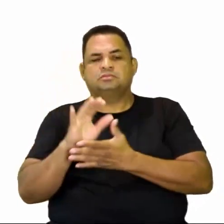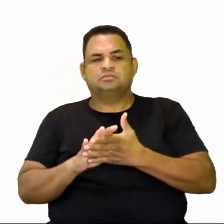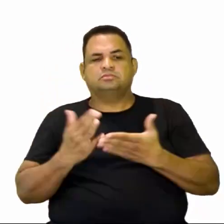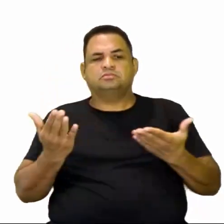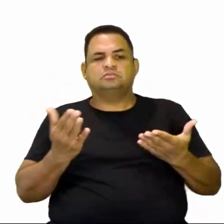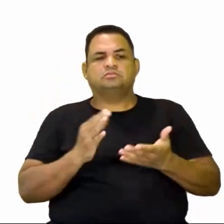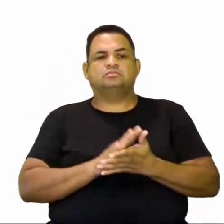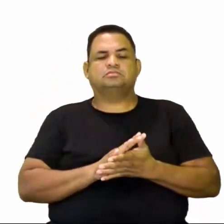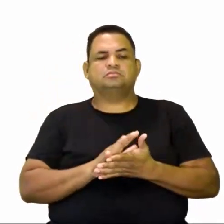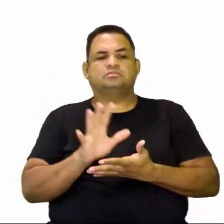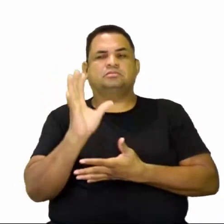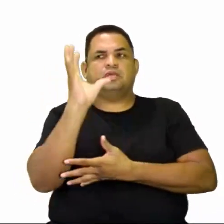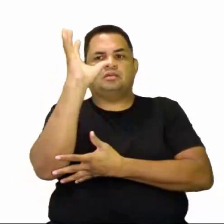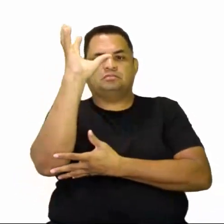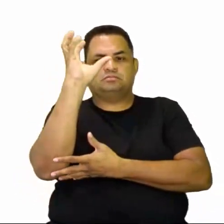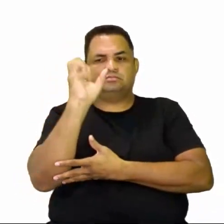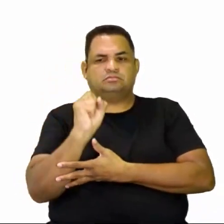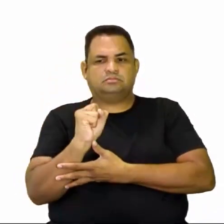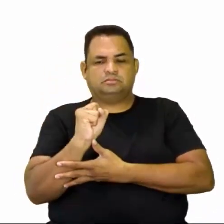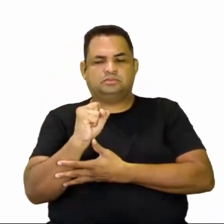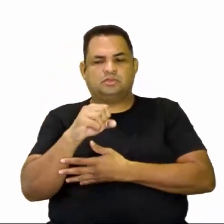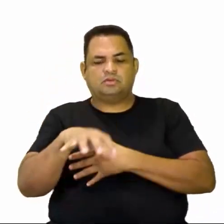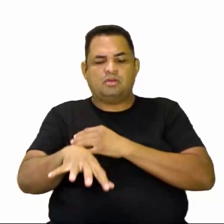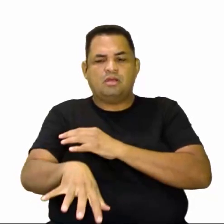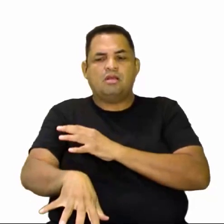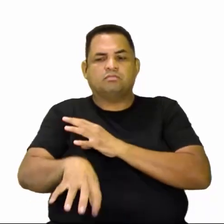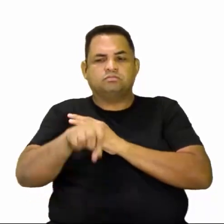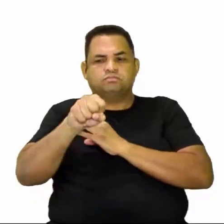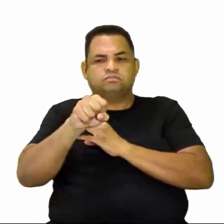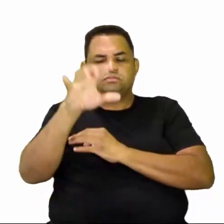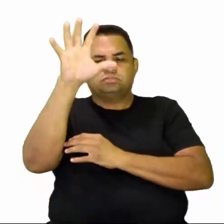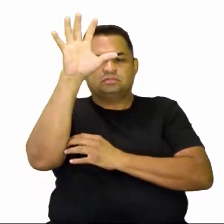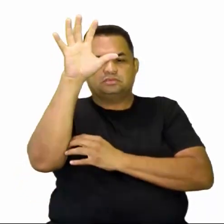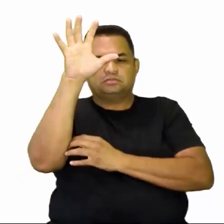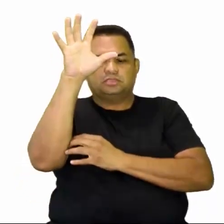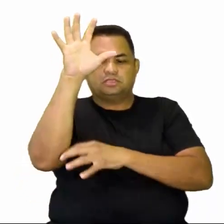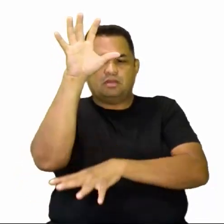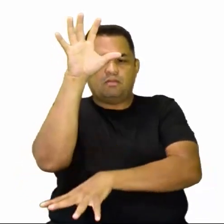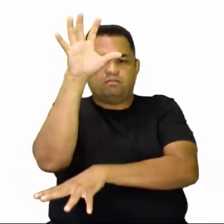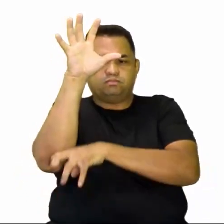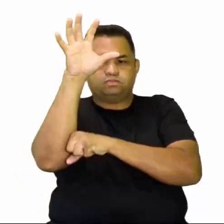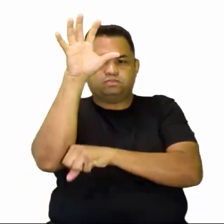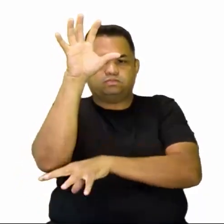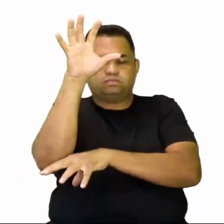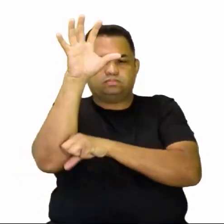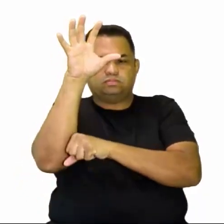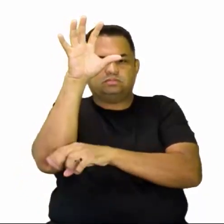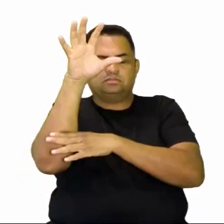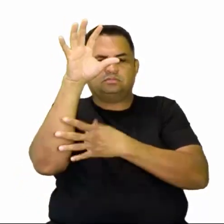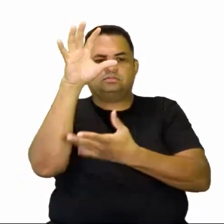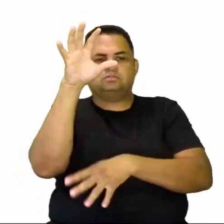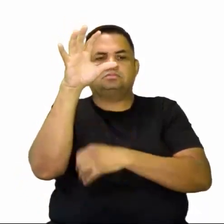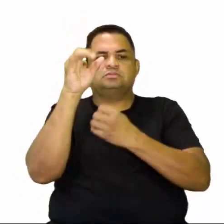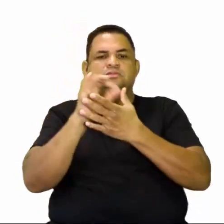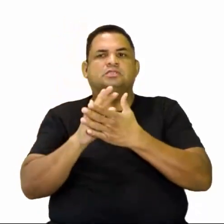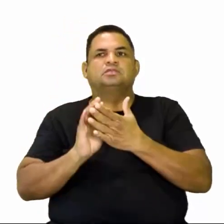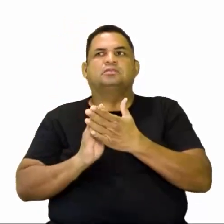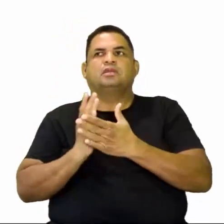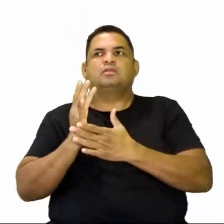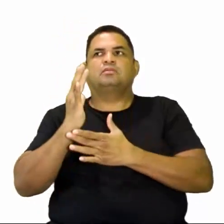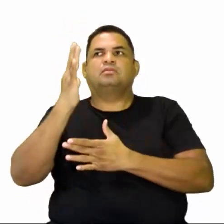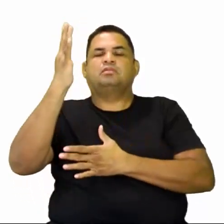as plantas absorvem água, com a água absorve CO2 e libera oxigênio